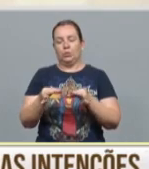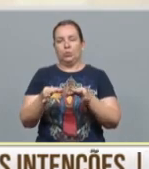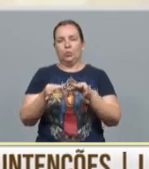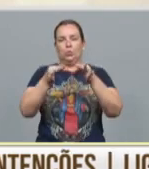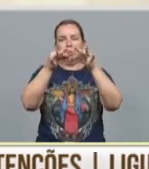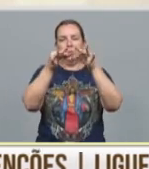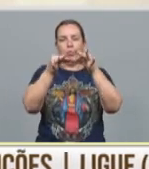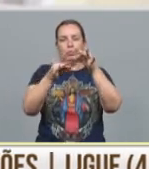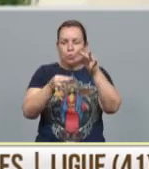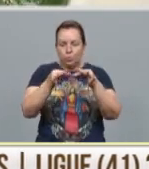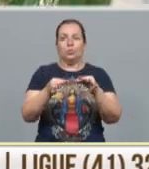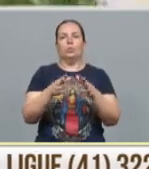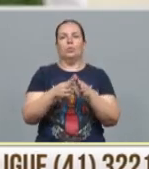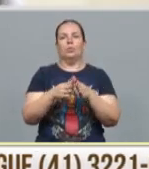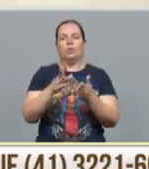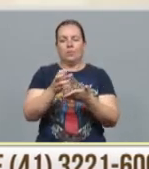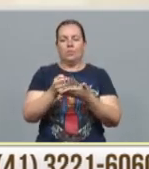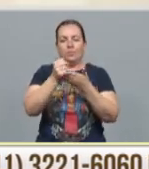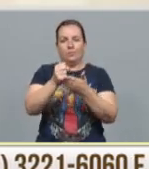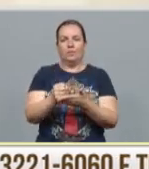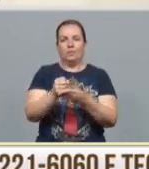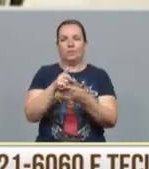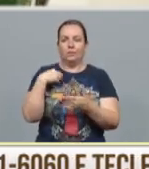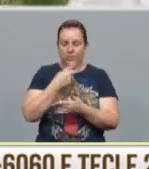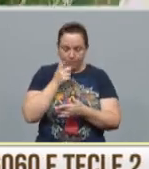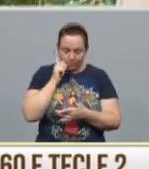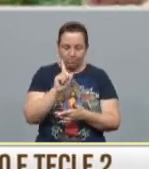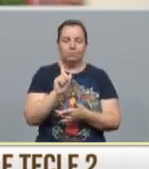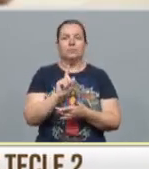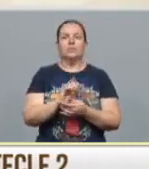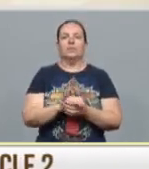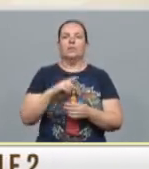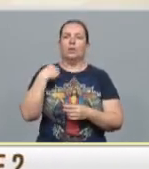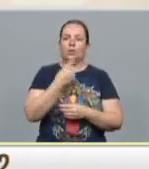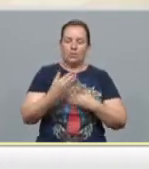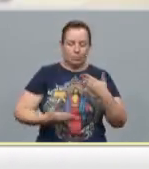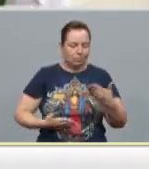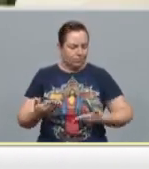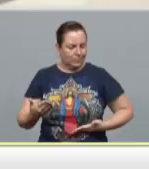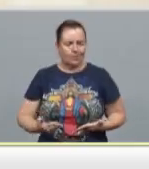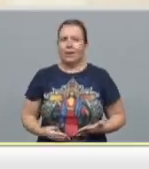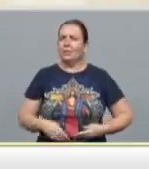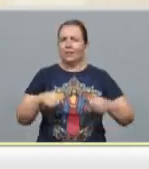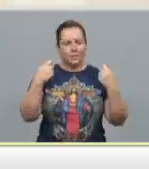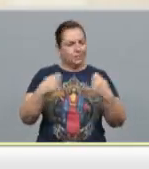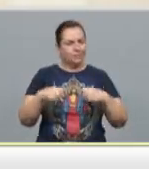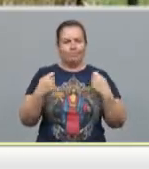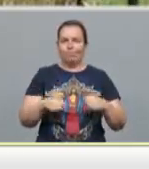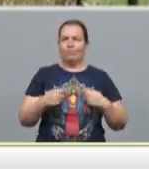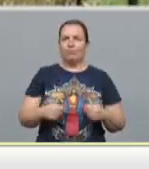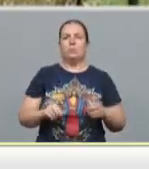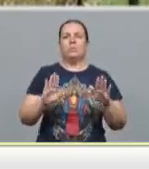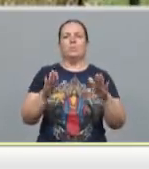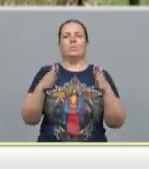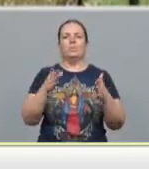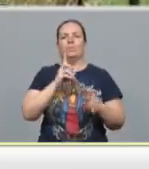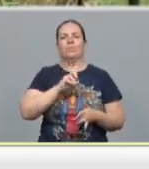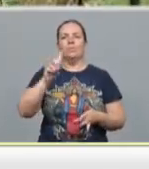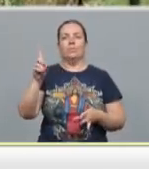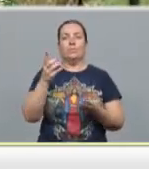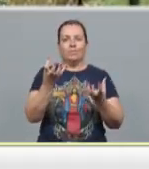economia da salvação. Somos servos, somos instrumentos, e devemos ser enquanto Deus